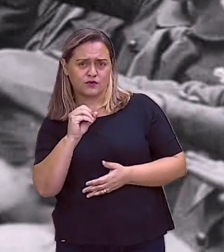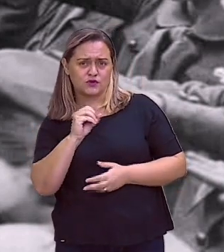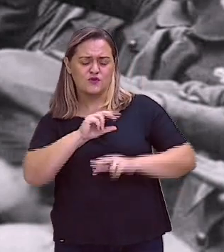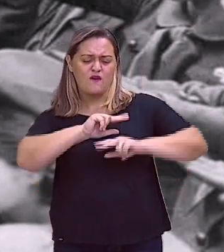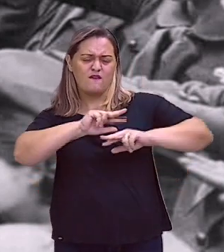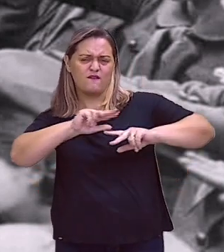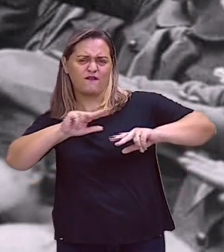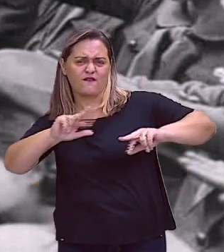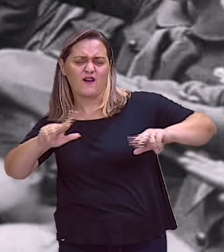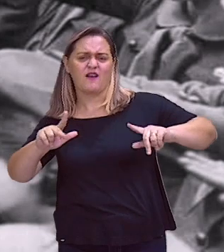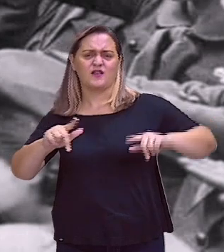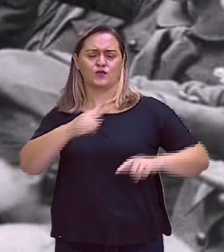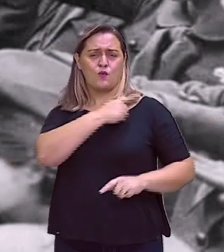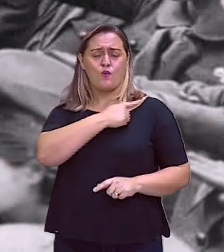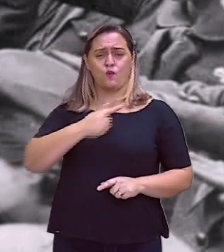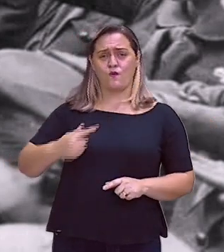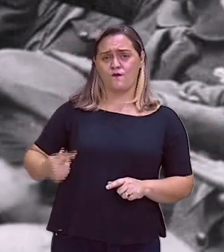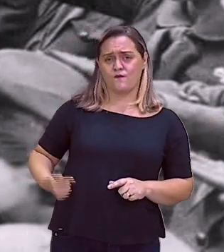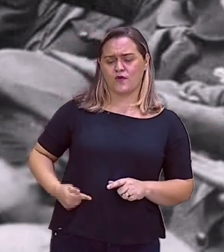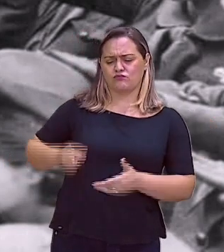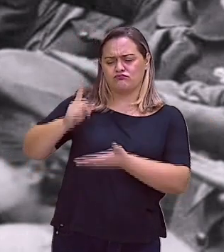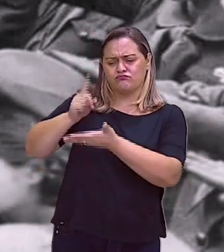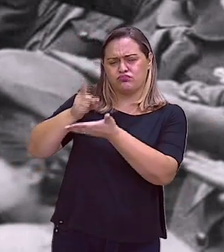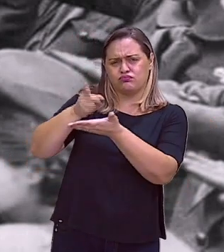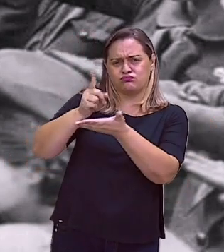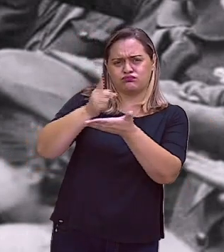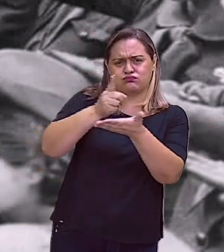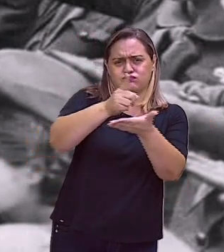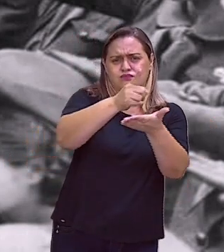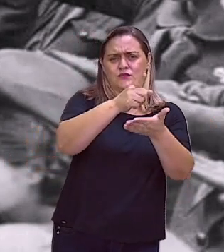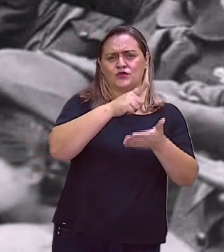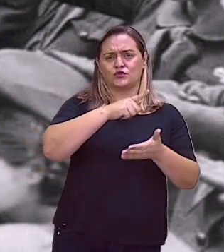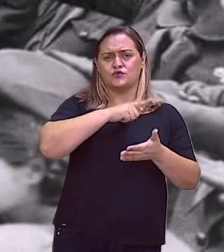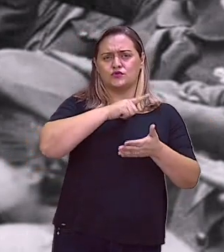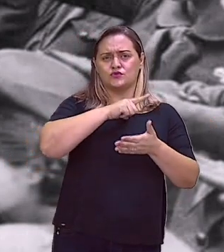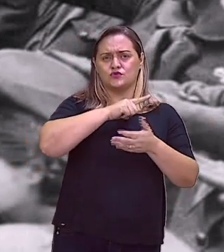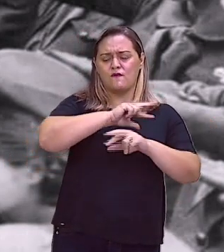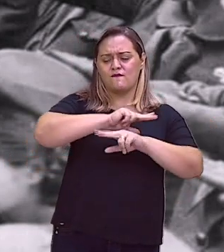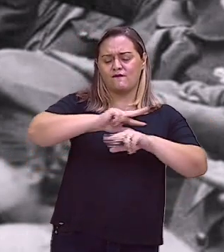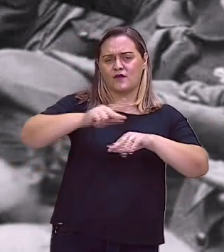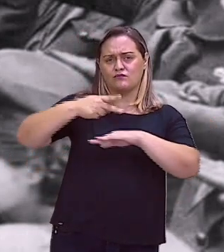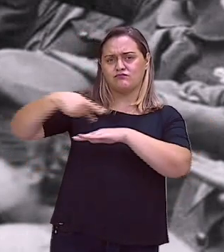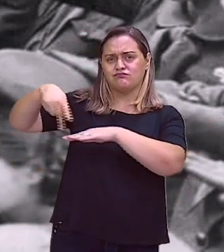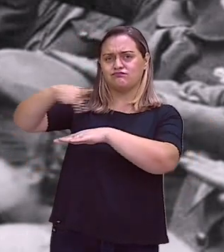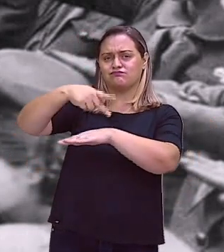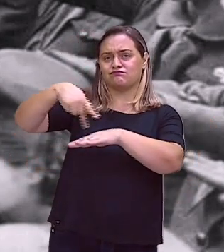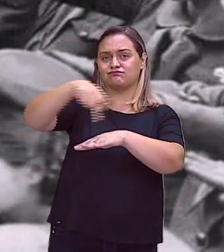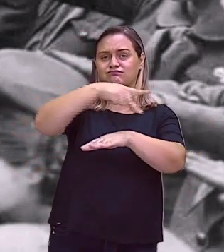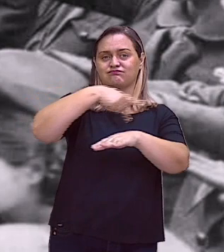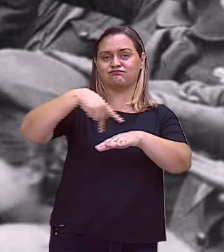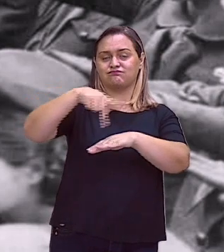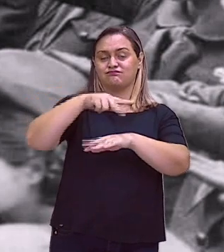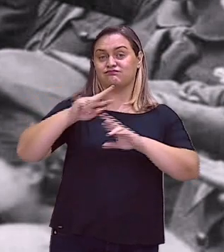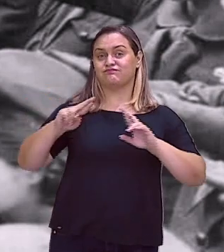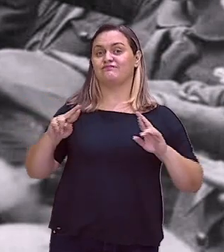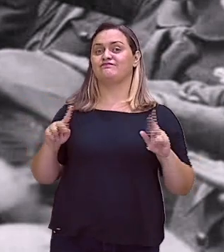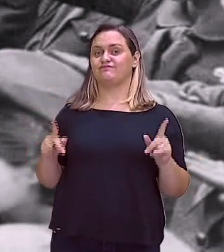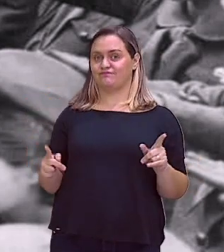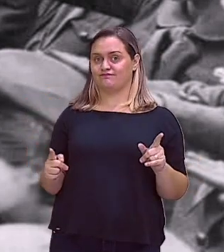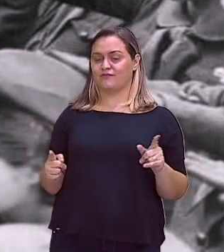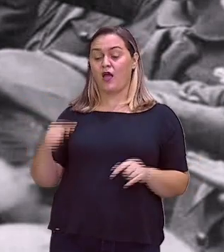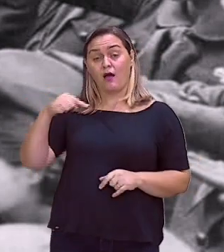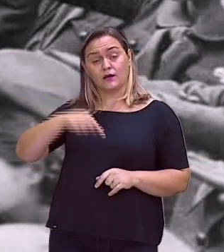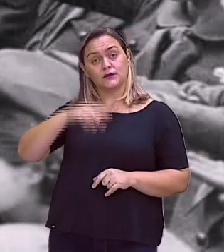regimes autoritários tinham sido implantada em diferentes Nações bom E no